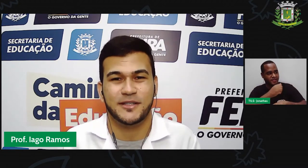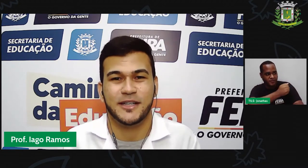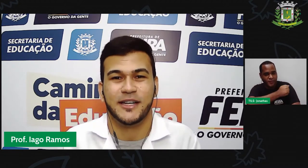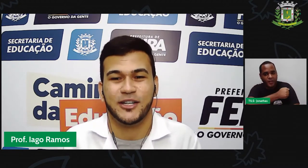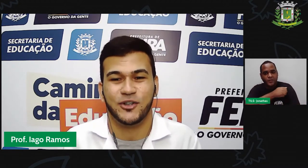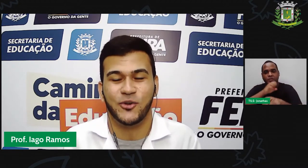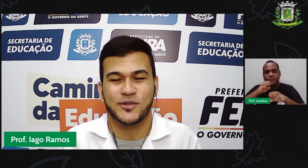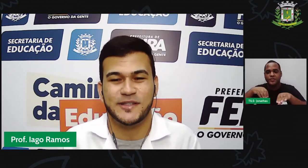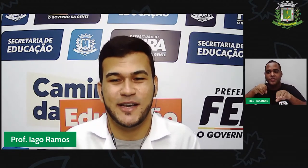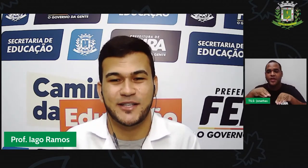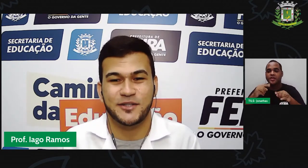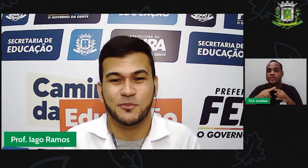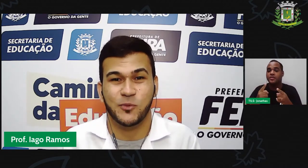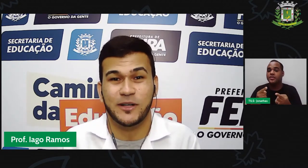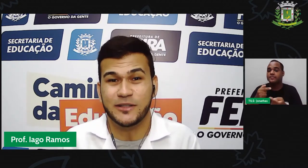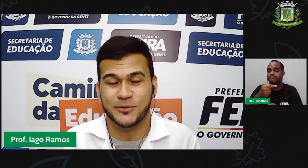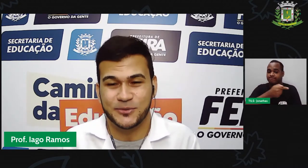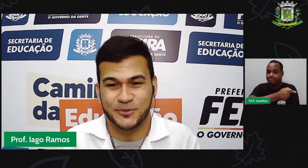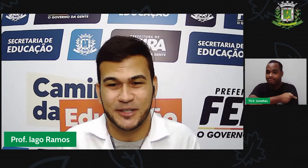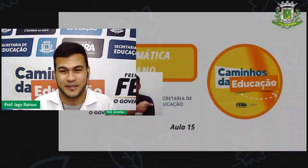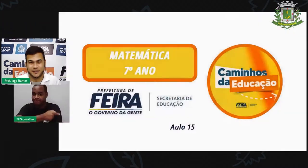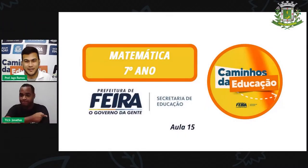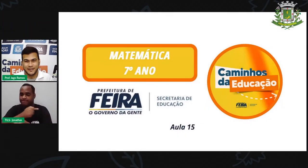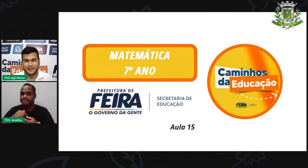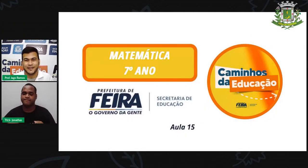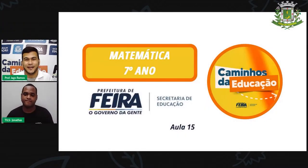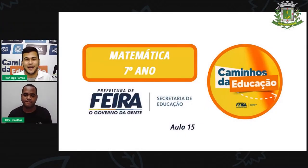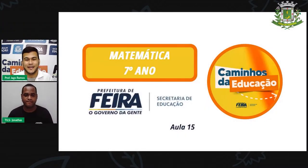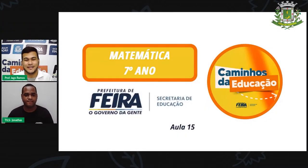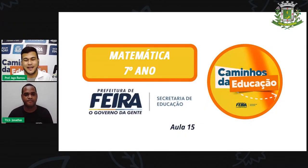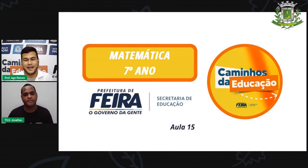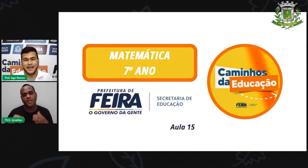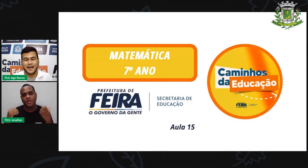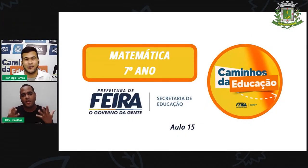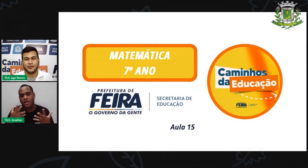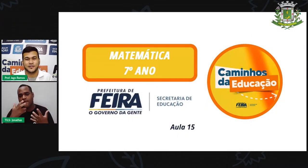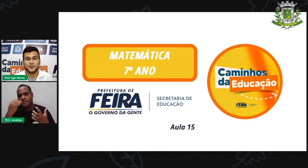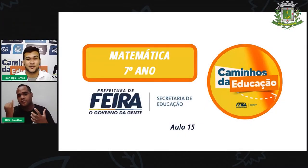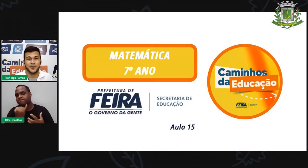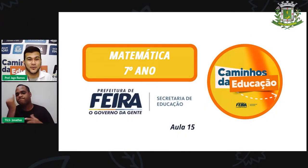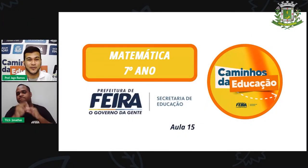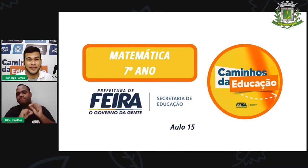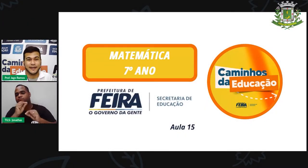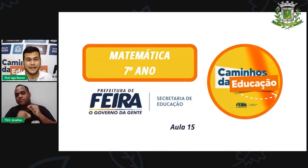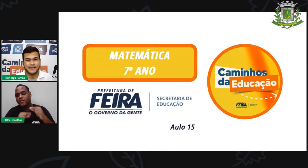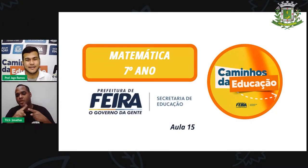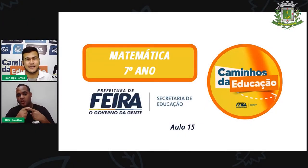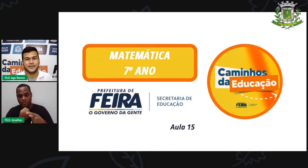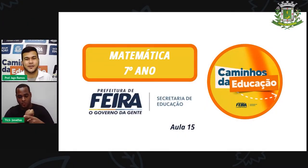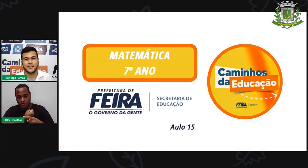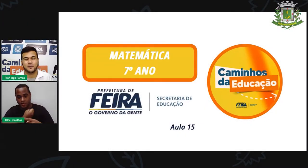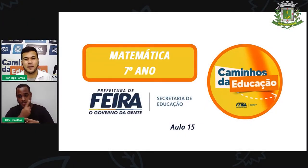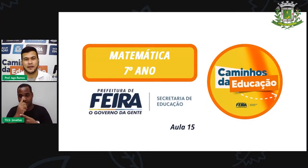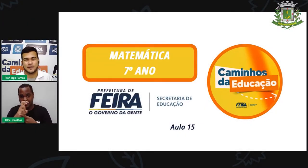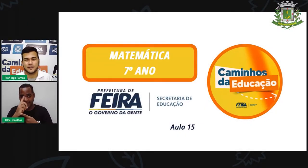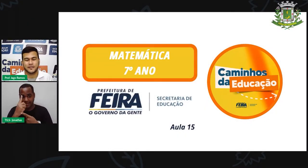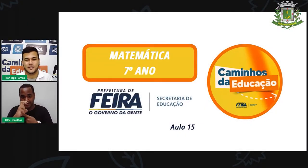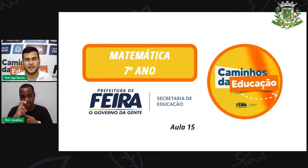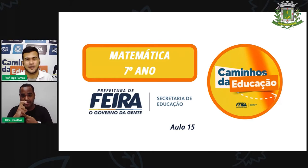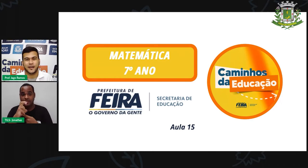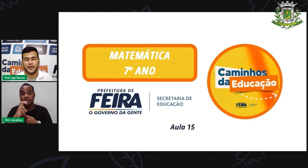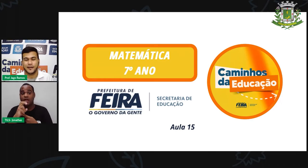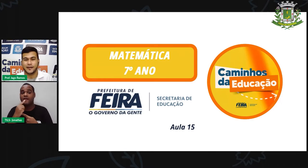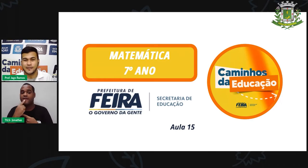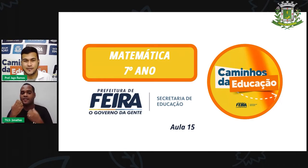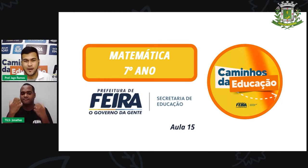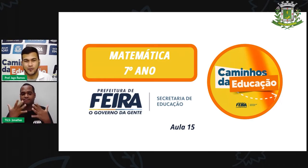estudante do sétimo ano, né? Essa é a aula de número 15, olha que bacana, gente